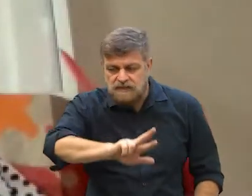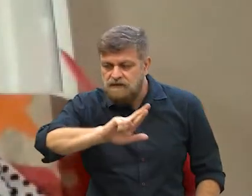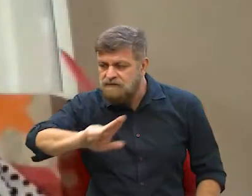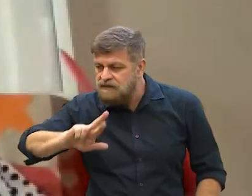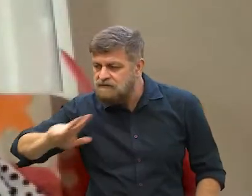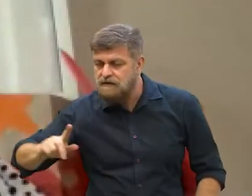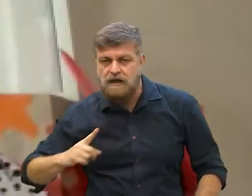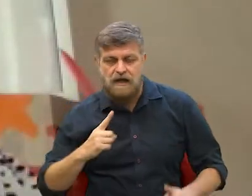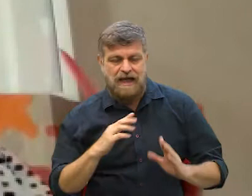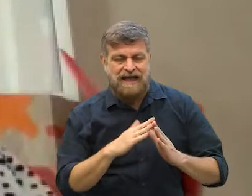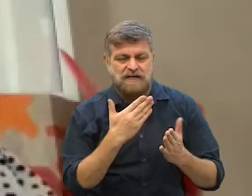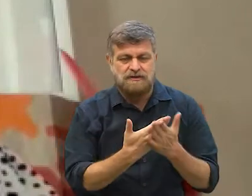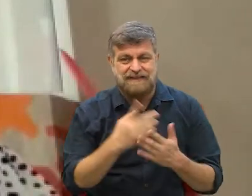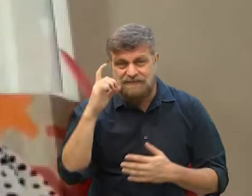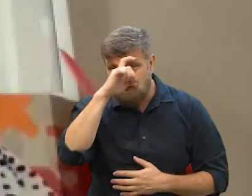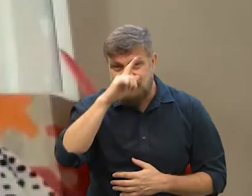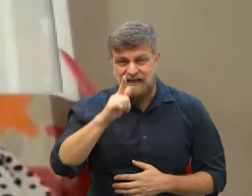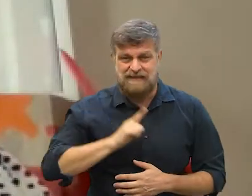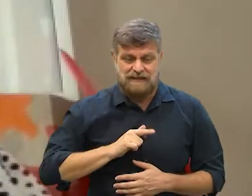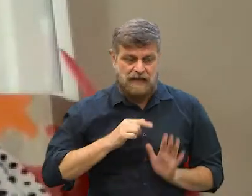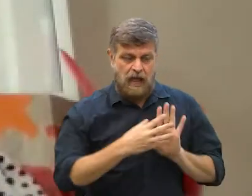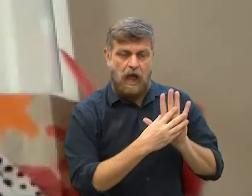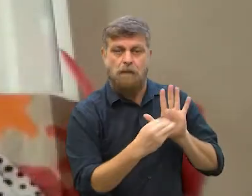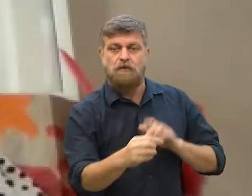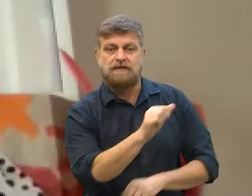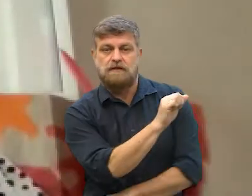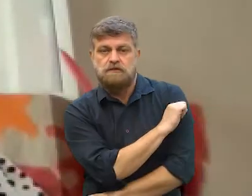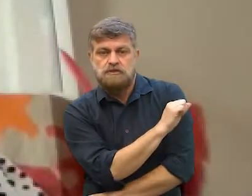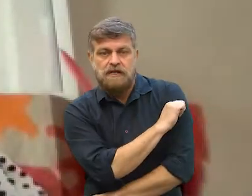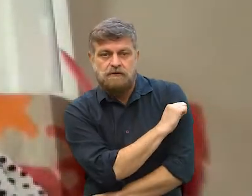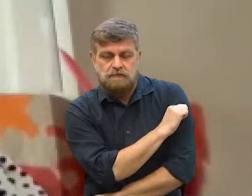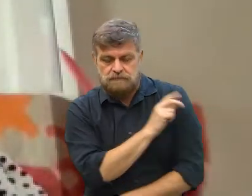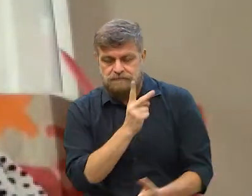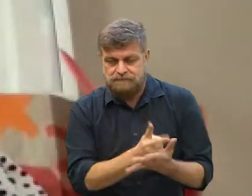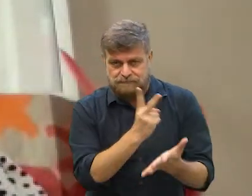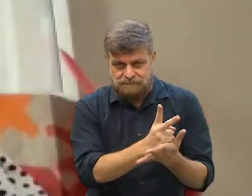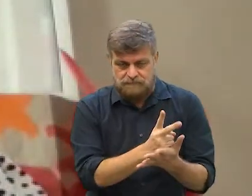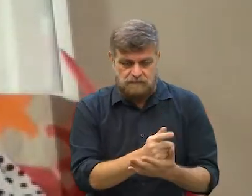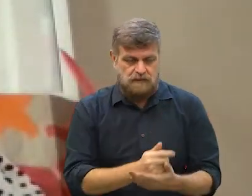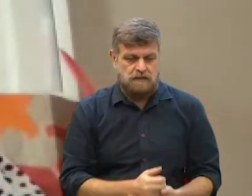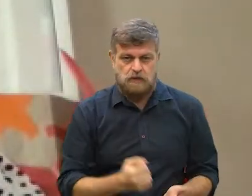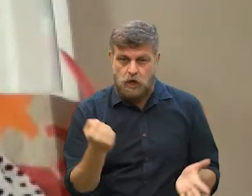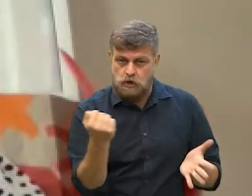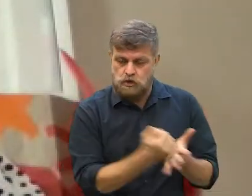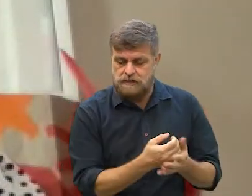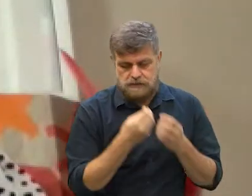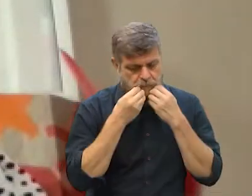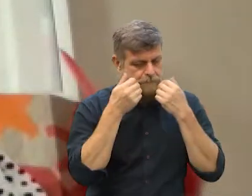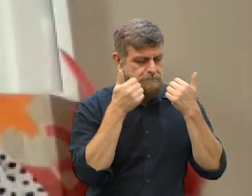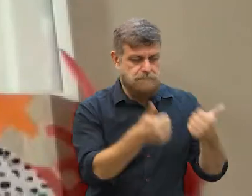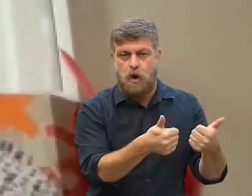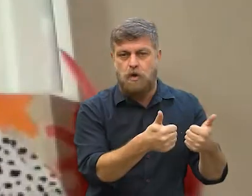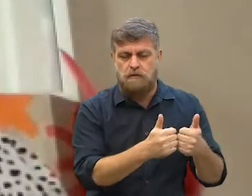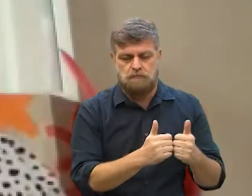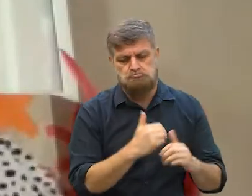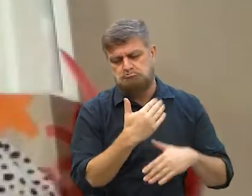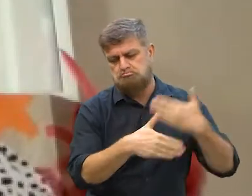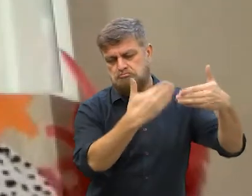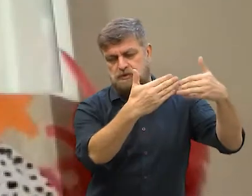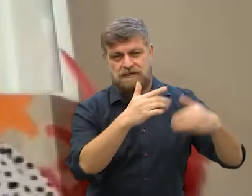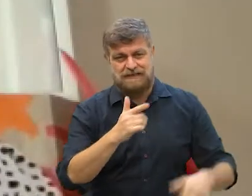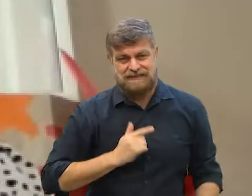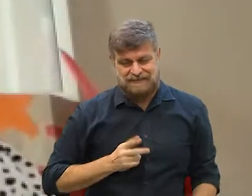que que a escola tem essa dificuldade Ué porque ela tem um modelo de aluno aquele que vai ver na escola que tirar nota Chica